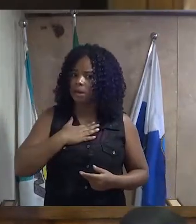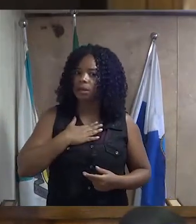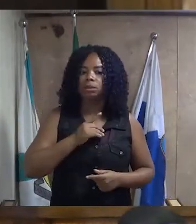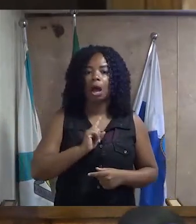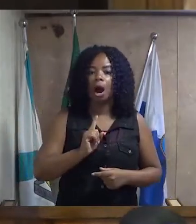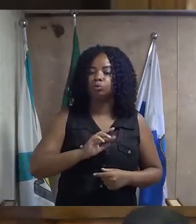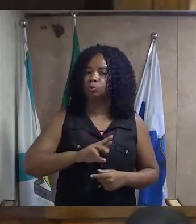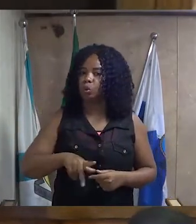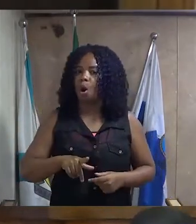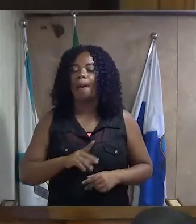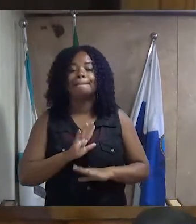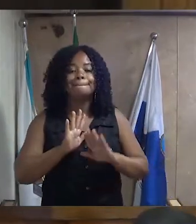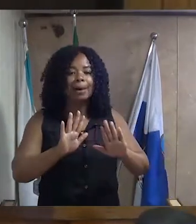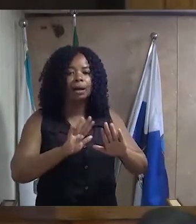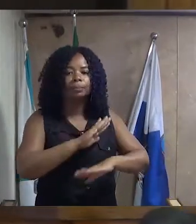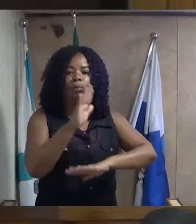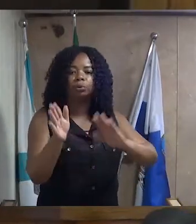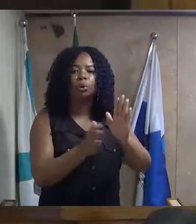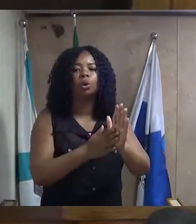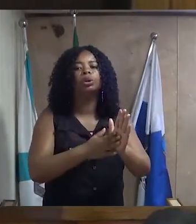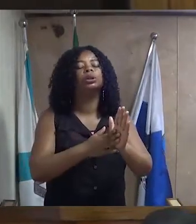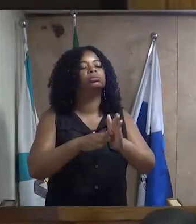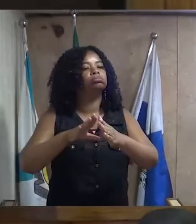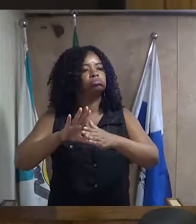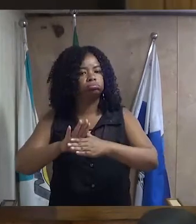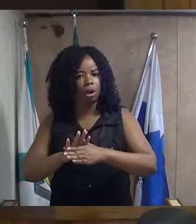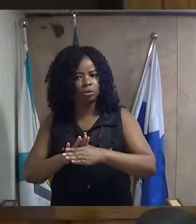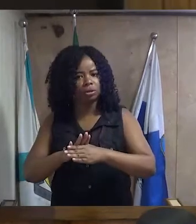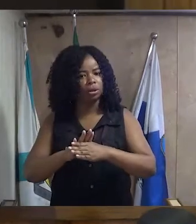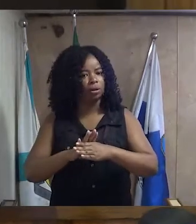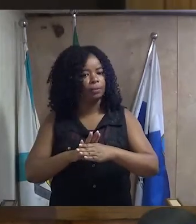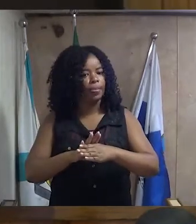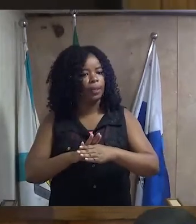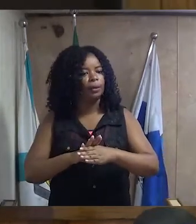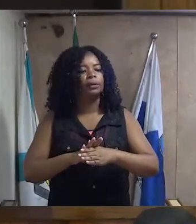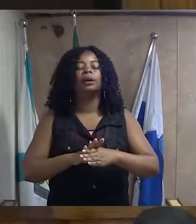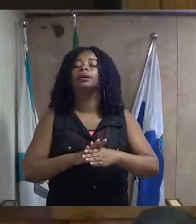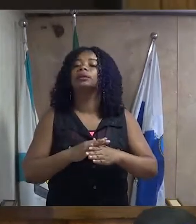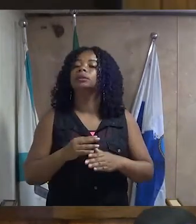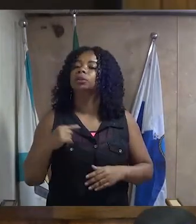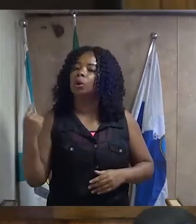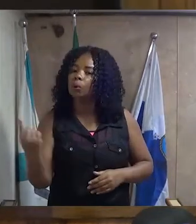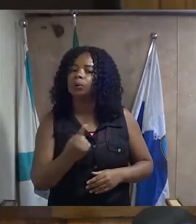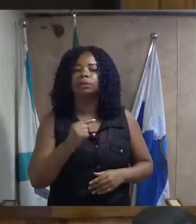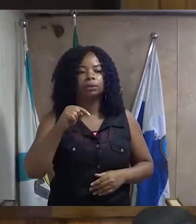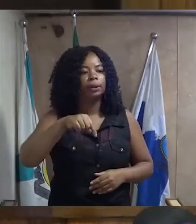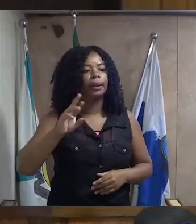Duque de Caxias, a qual nós aqui representamos.